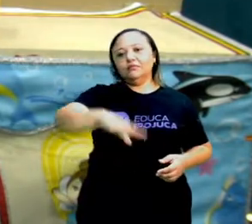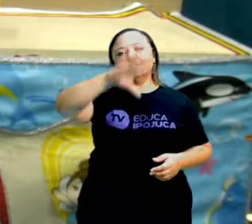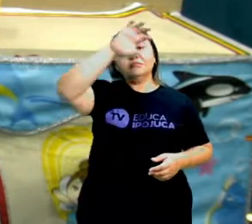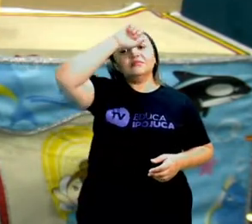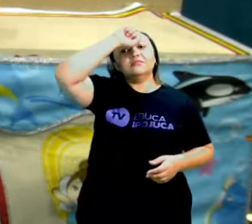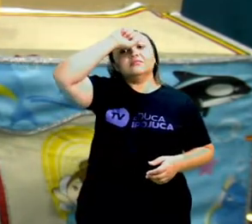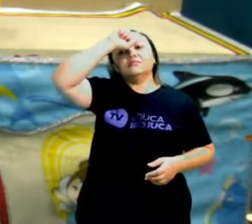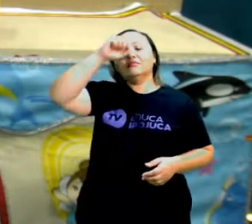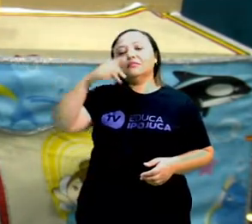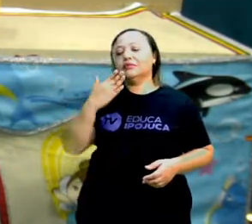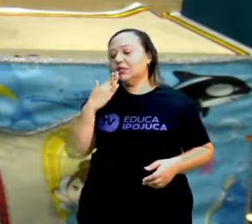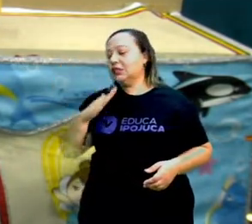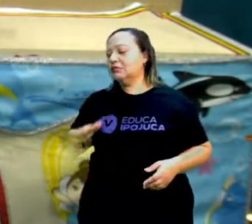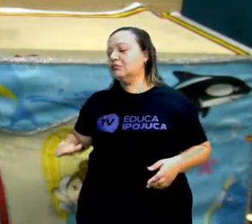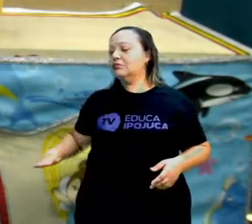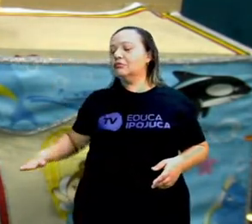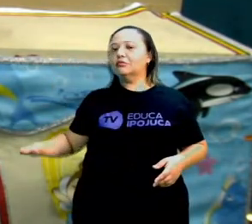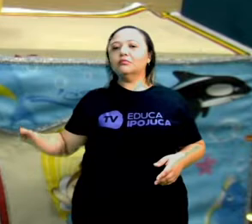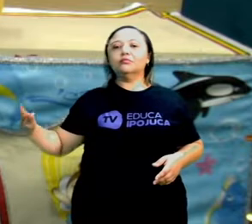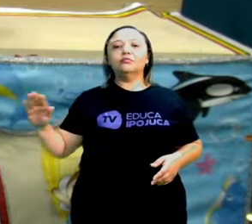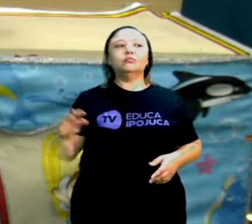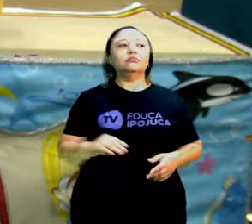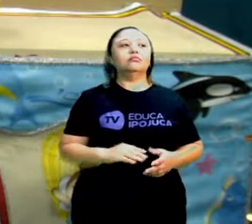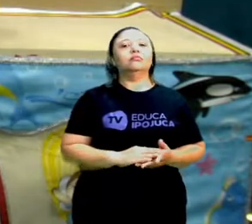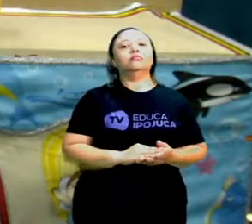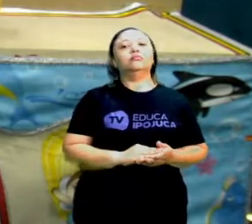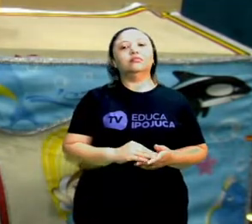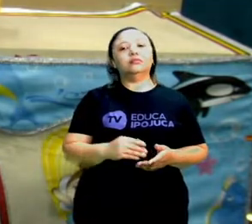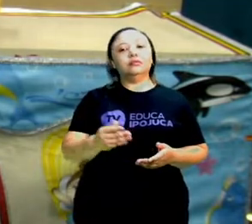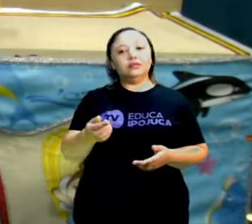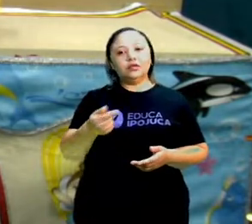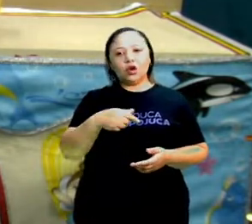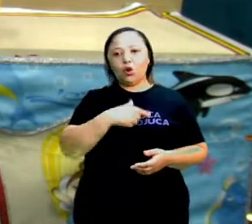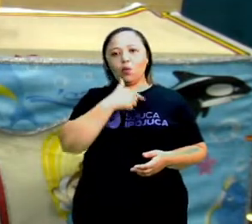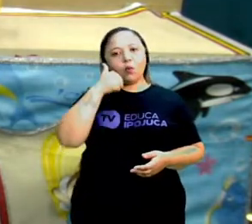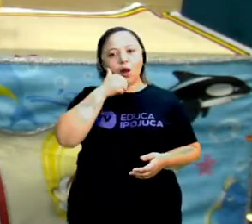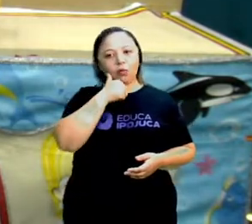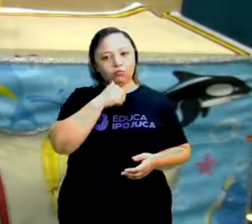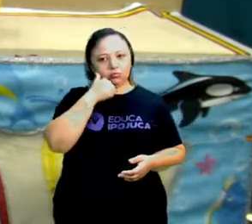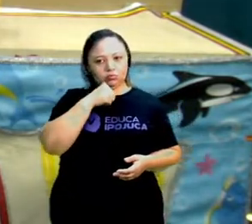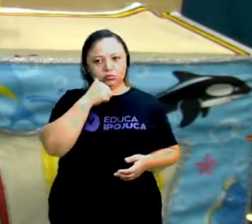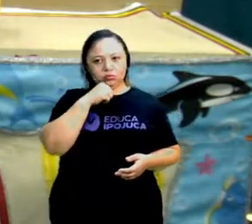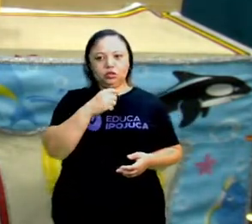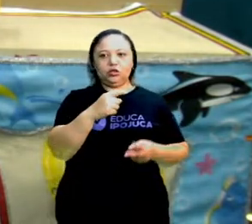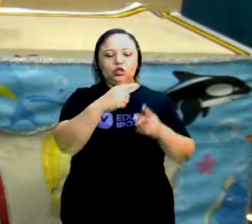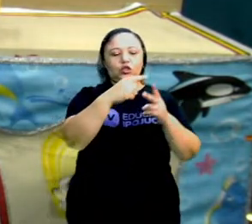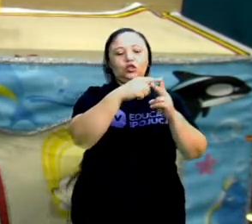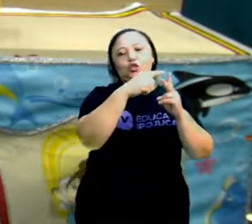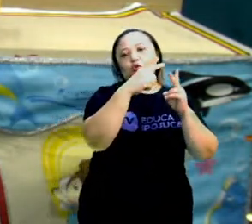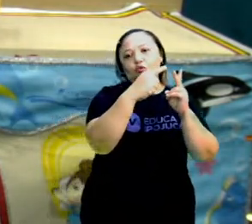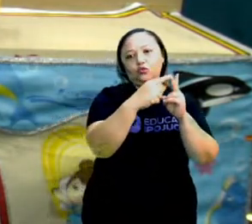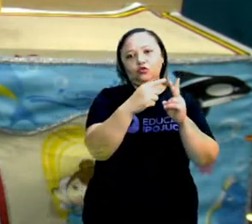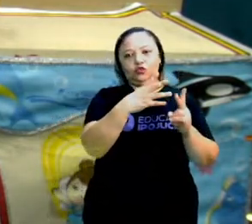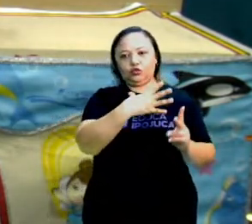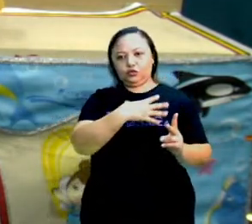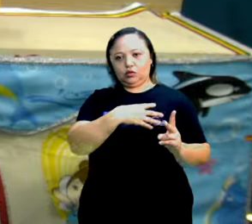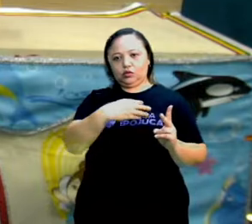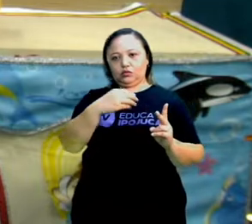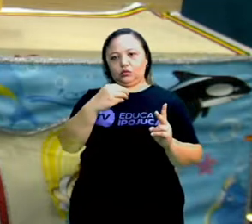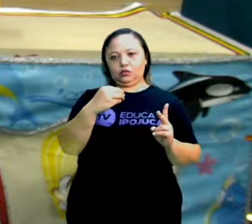feiticeira e os anões. Vamos lá. Uma senhora tinha 2 filhos.